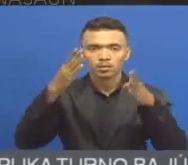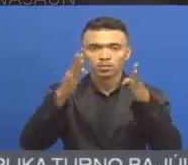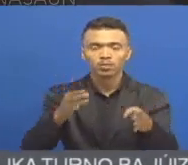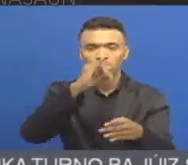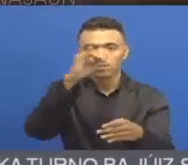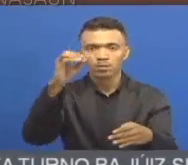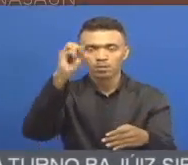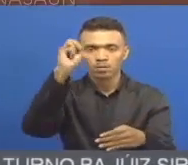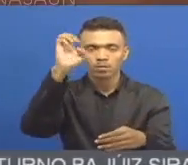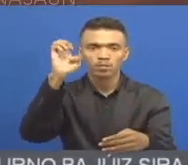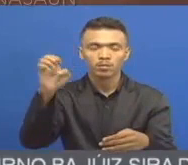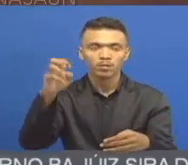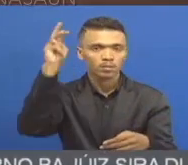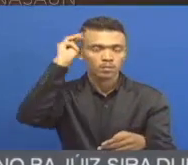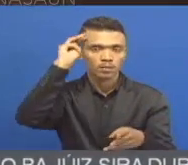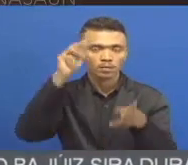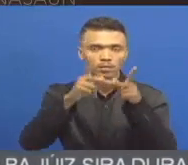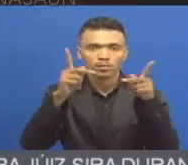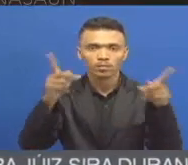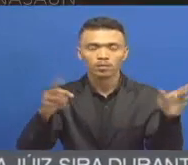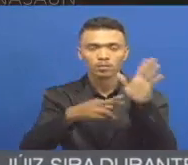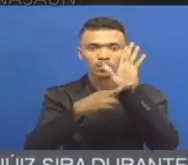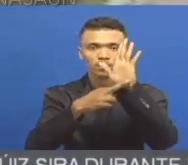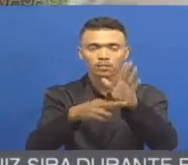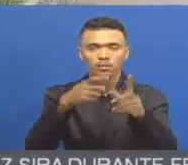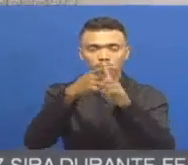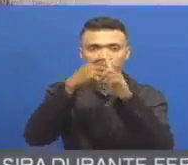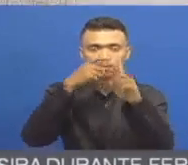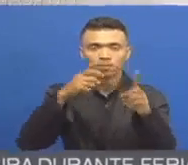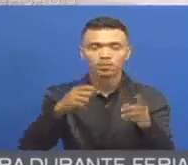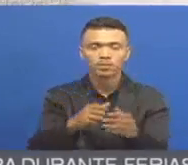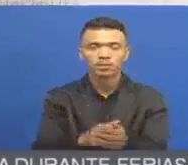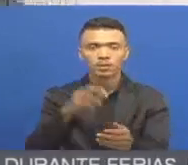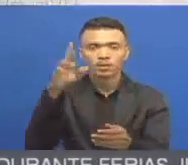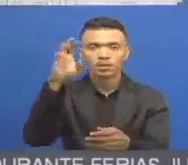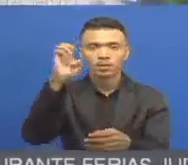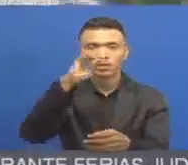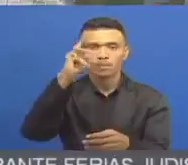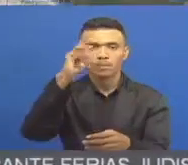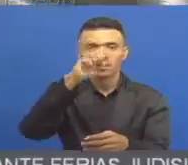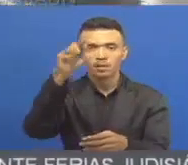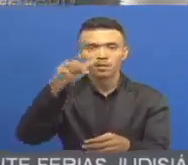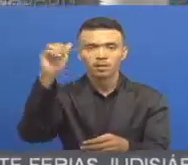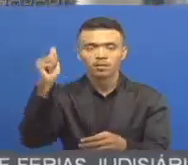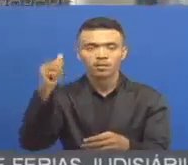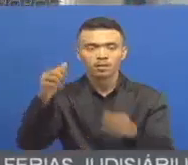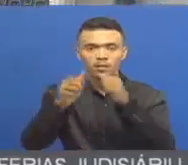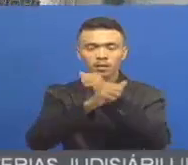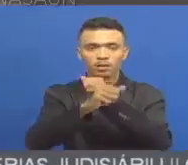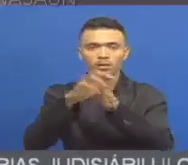José Escurial. Ministério Público representa Rússia Remija de Fátima da Silva. No arguido